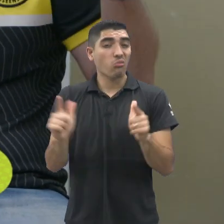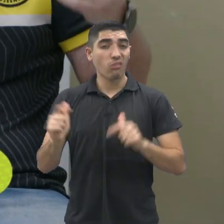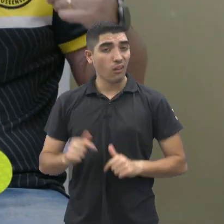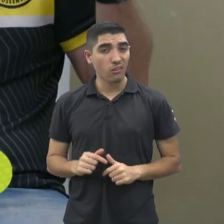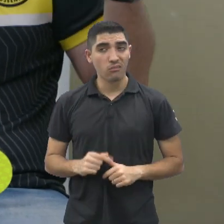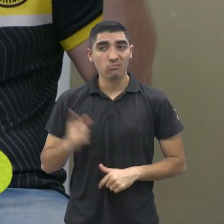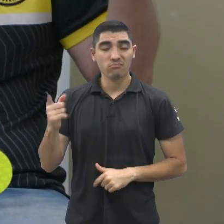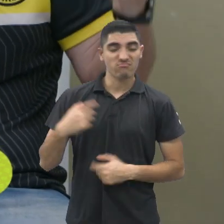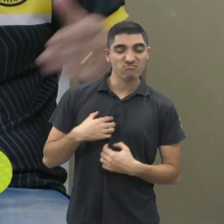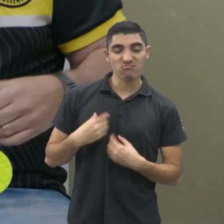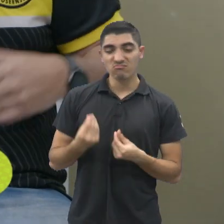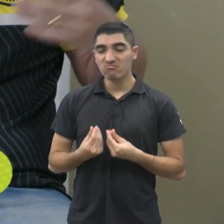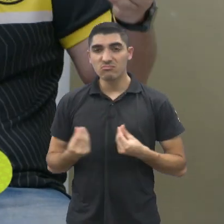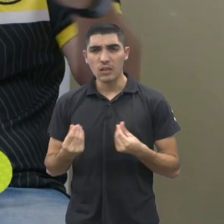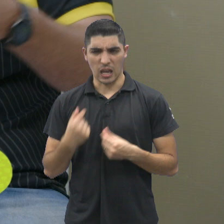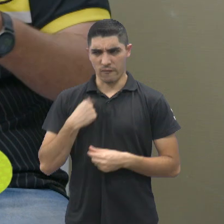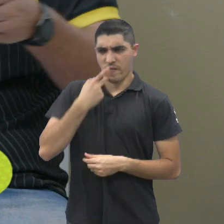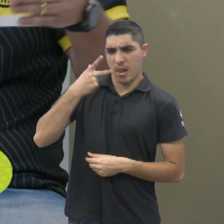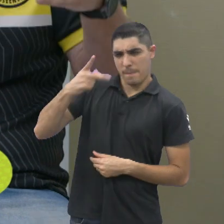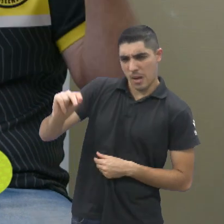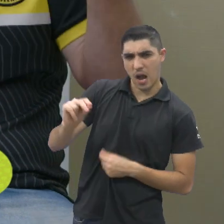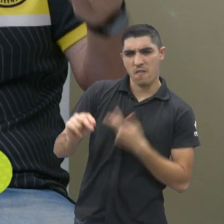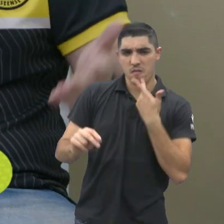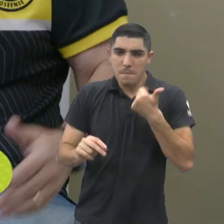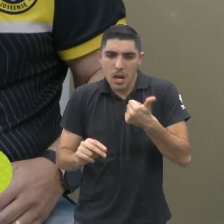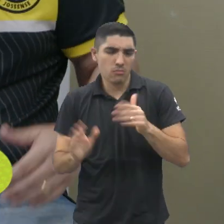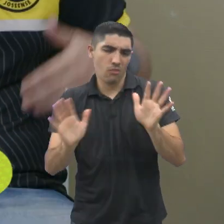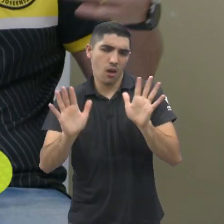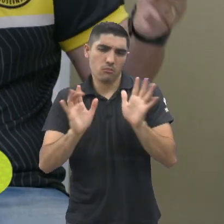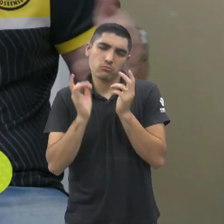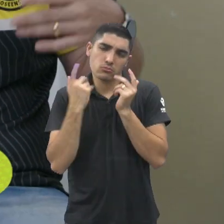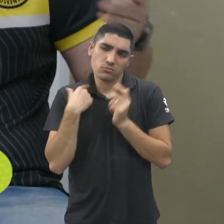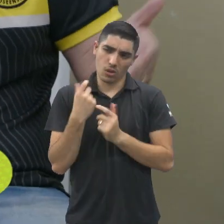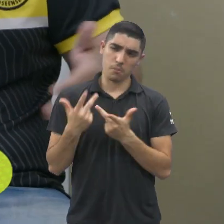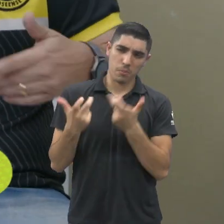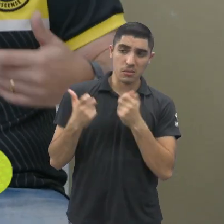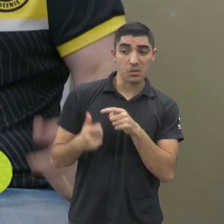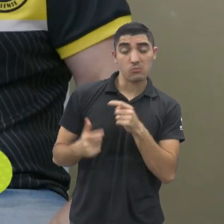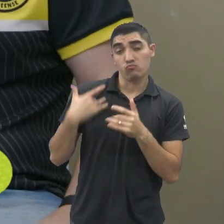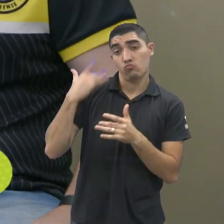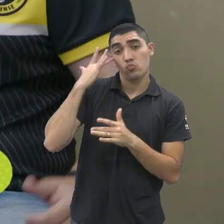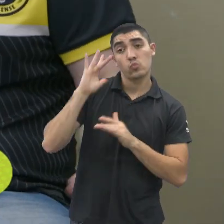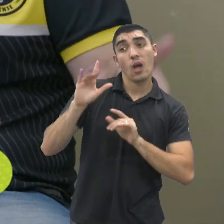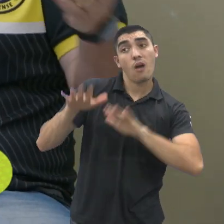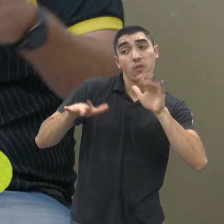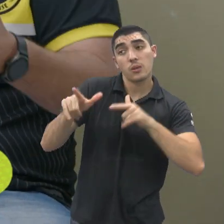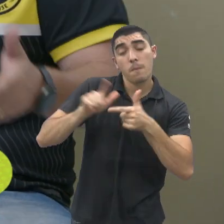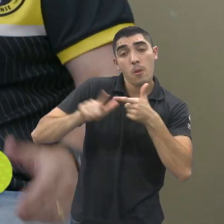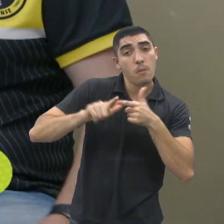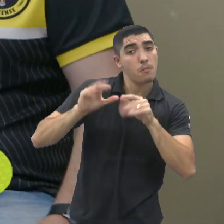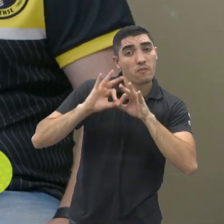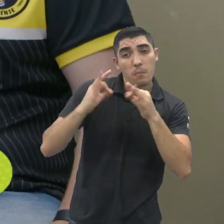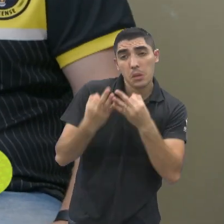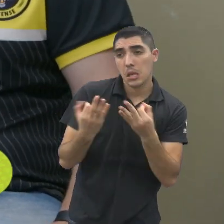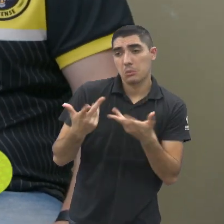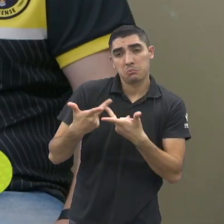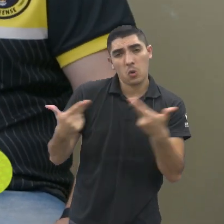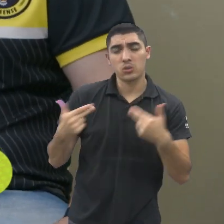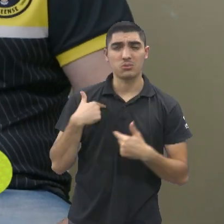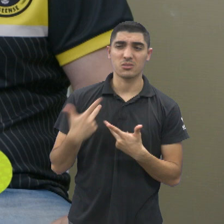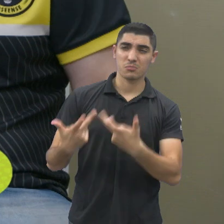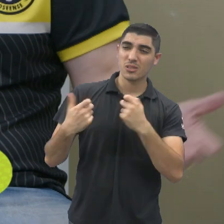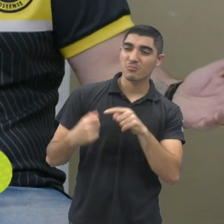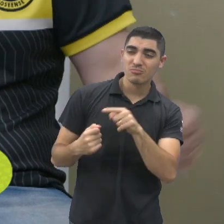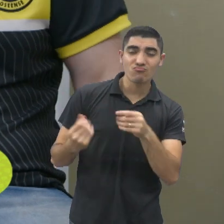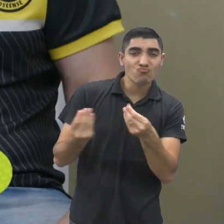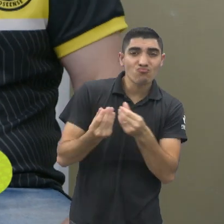estou falando bem ou mal dele, não é isso, o momento ali, né? A gente não sabe o que a pessoa está passando fora do campo, só que para aquele momento ele não seria útil no